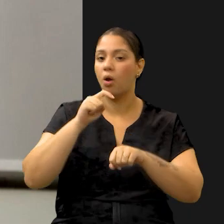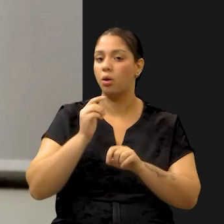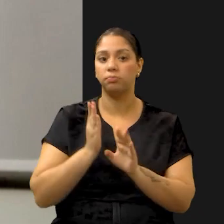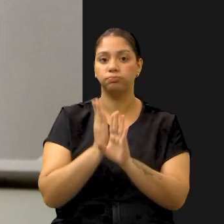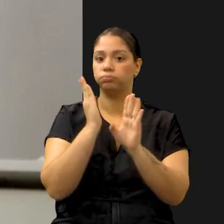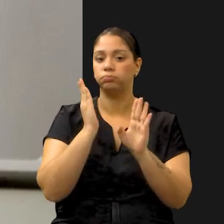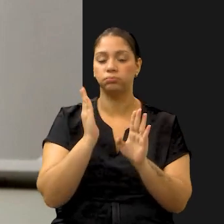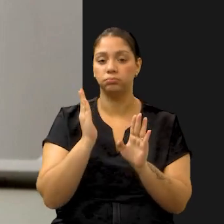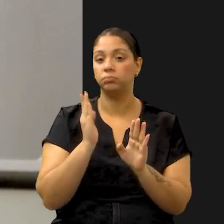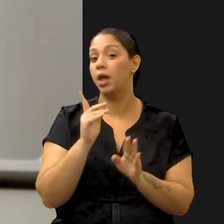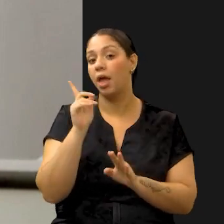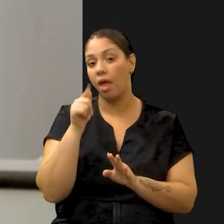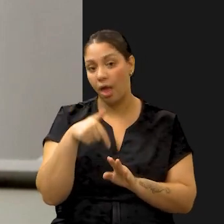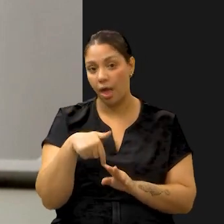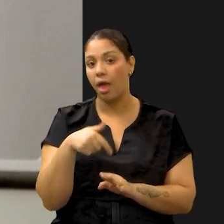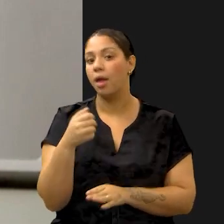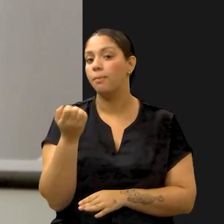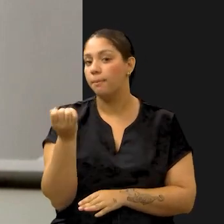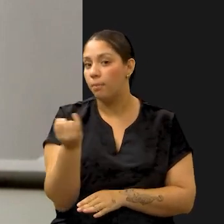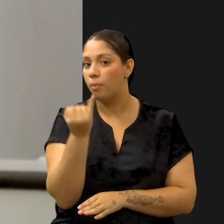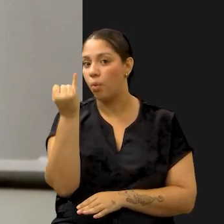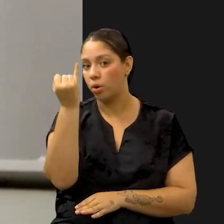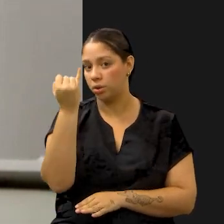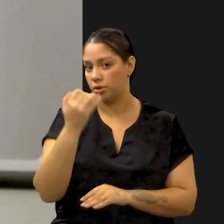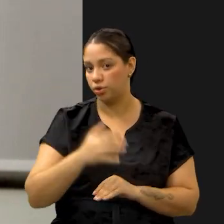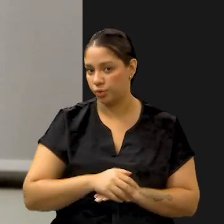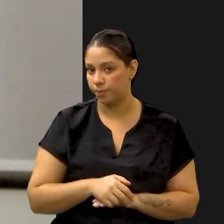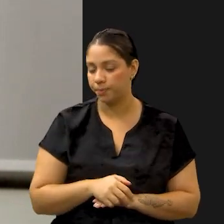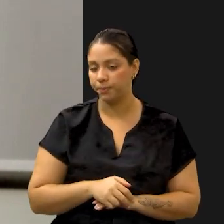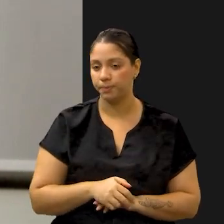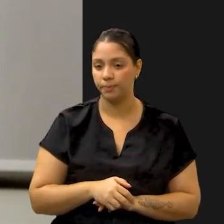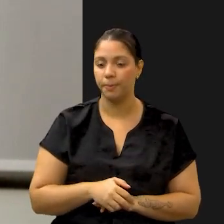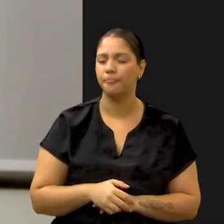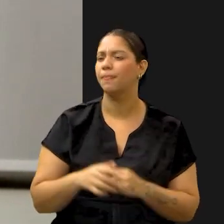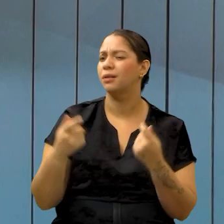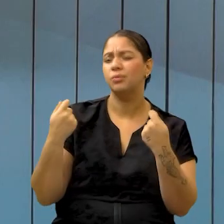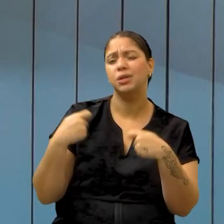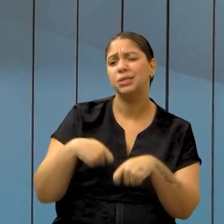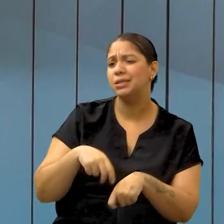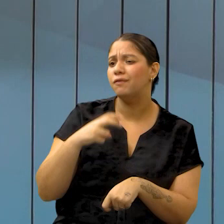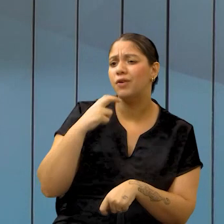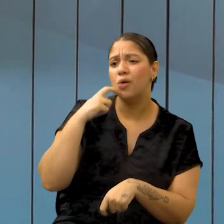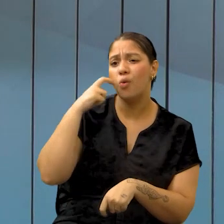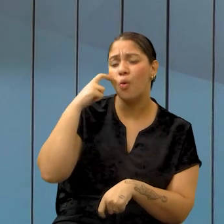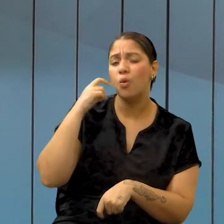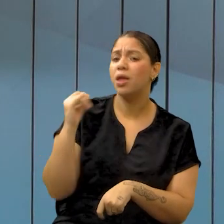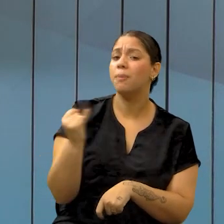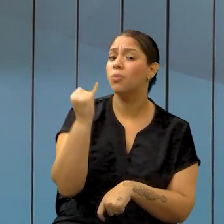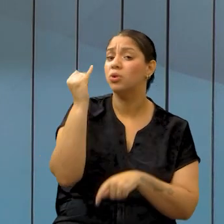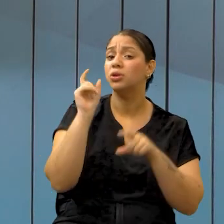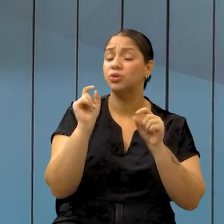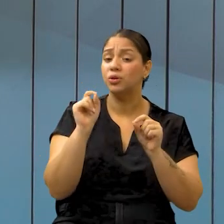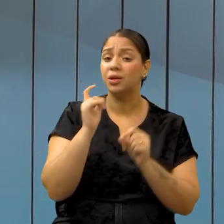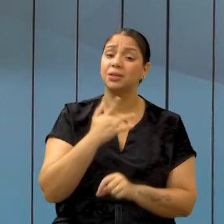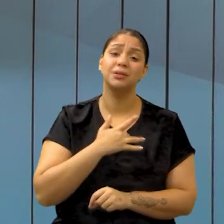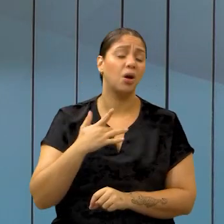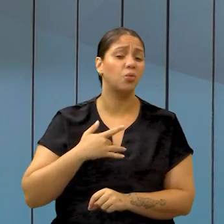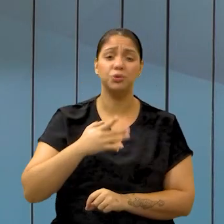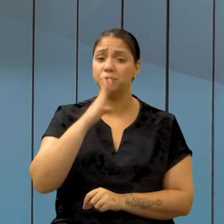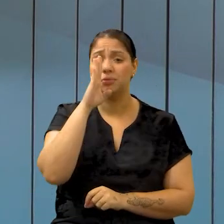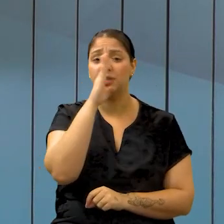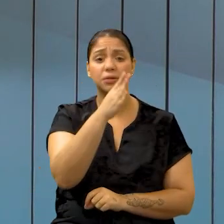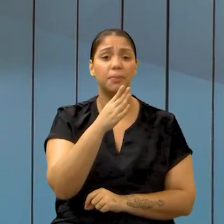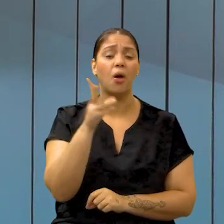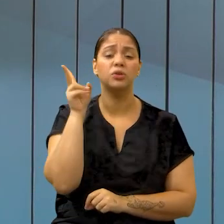momento. Então, realmente é um exame muito importante. Não precisa ter vergonha, gente. O importante é a sua saúde em